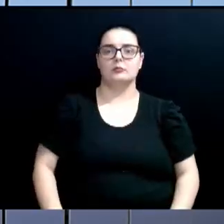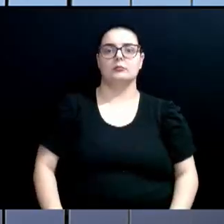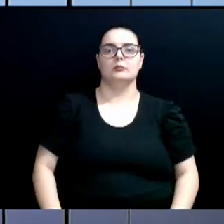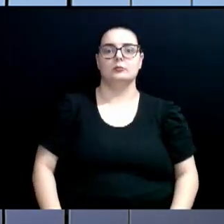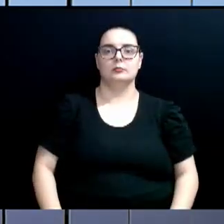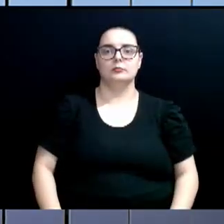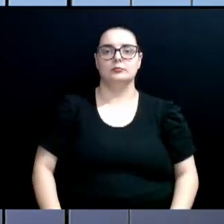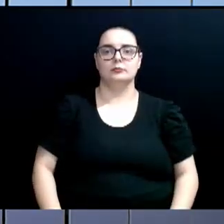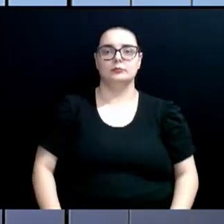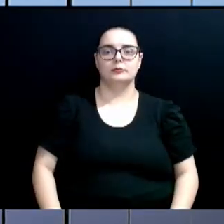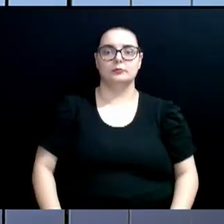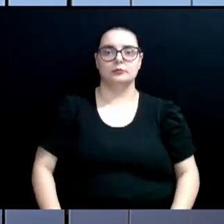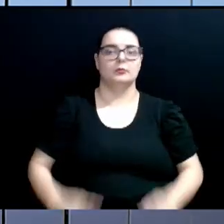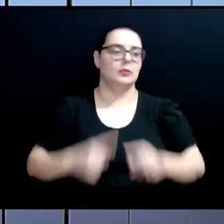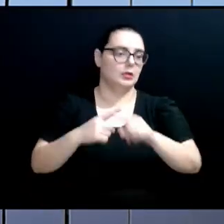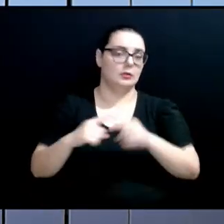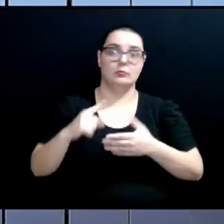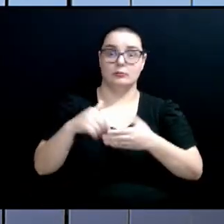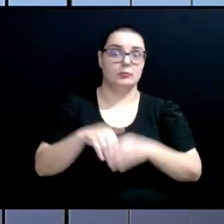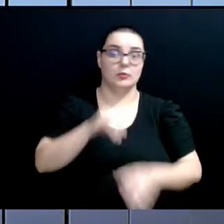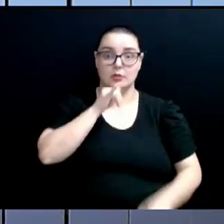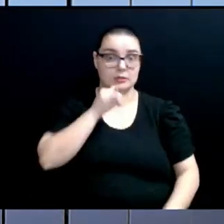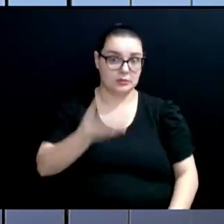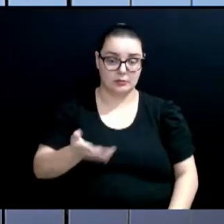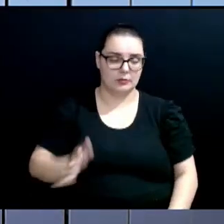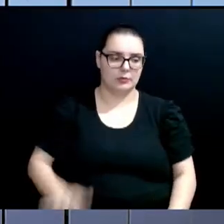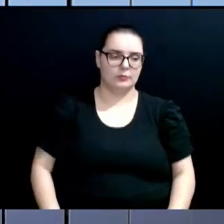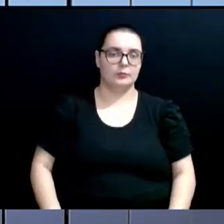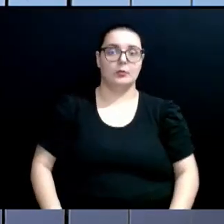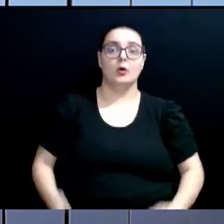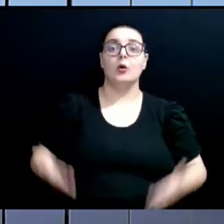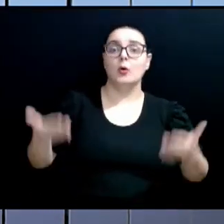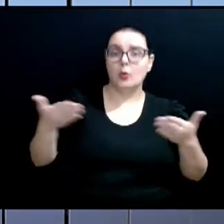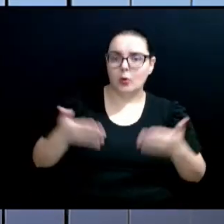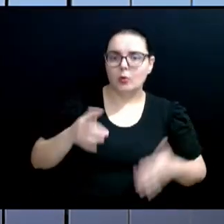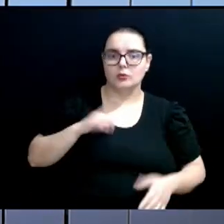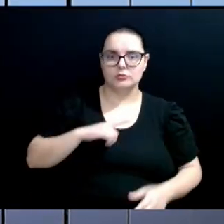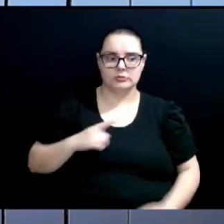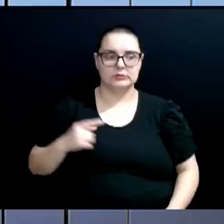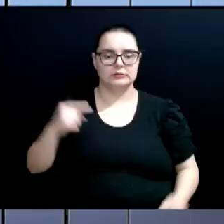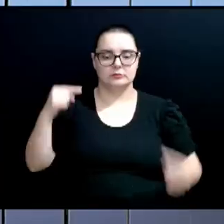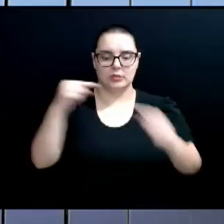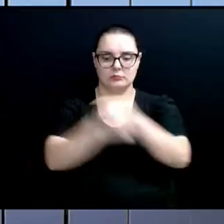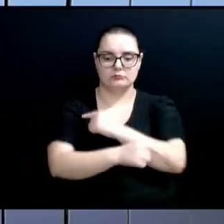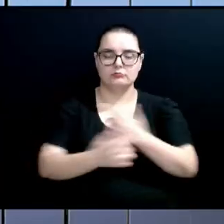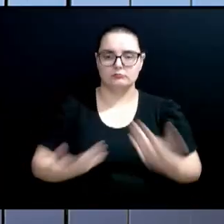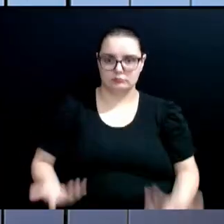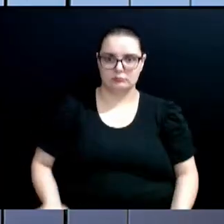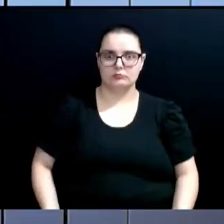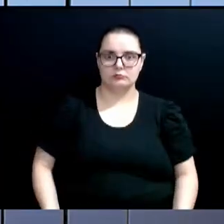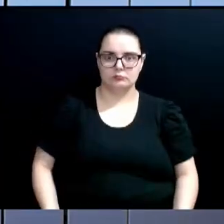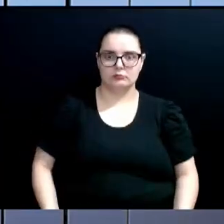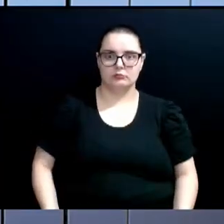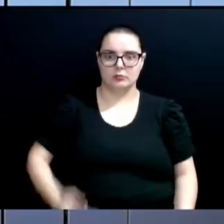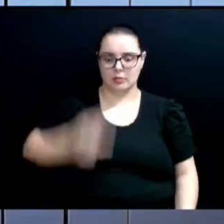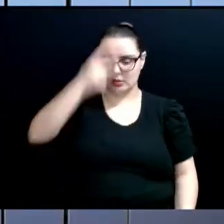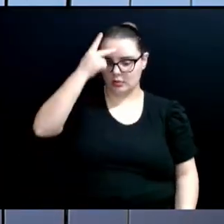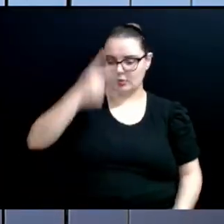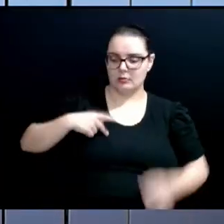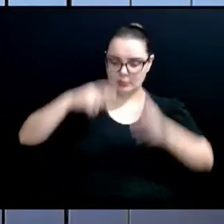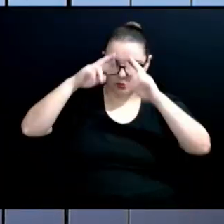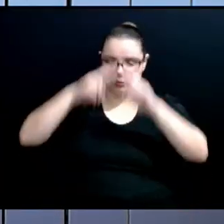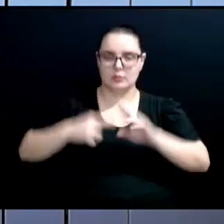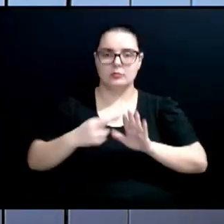Disputas eleitorais, por exemplo, né? Hoje, há uma discordância sobre o próprio respeito às regras do jogo que